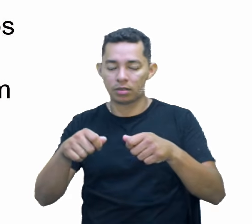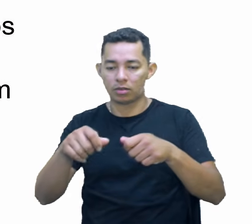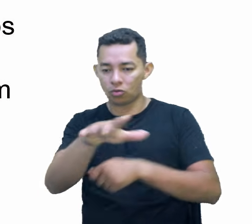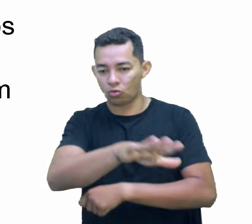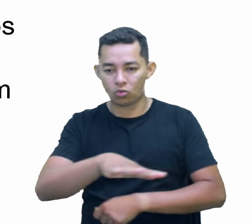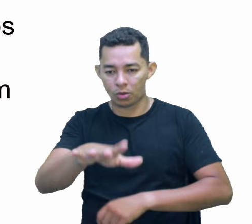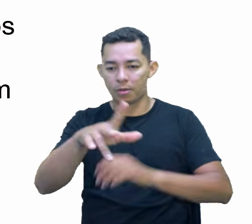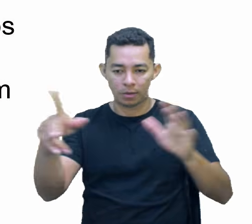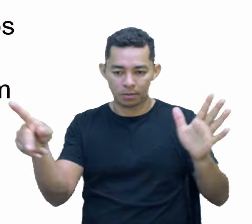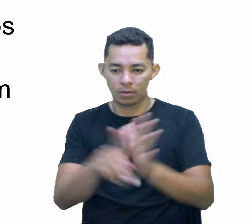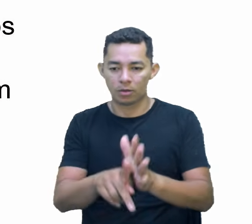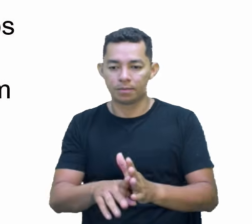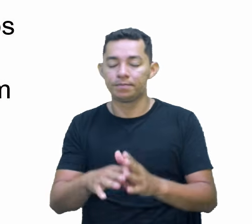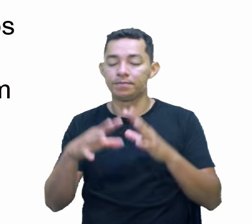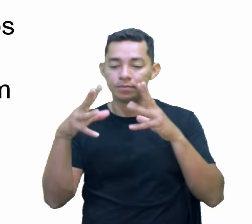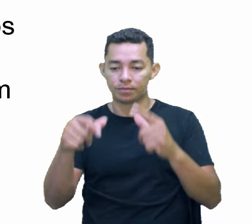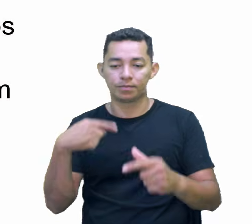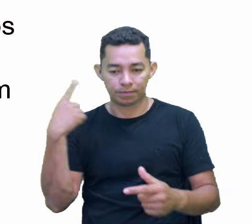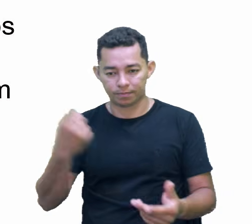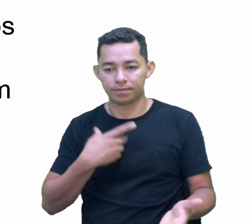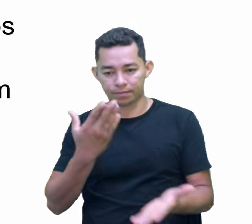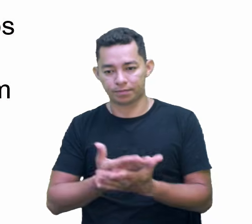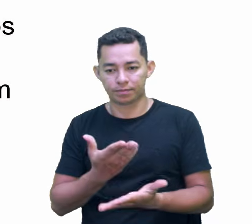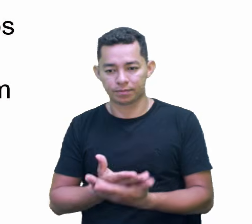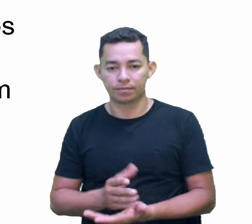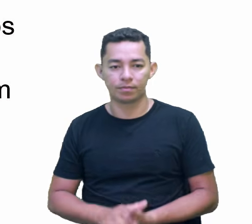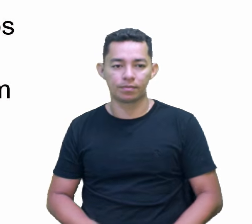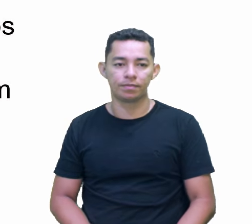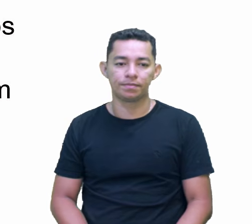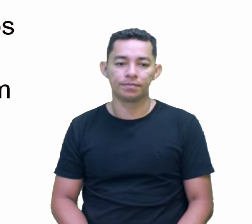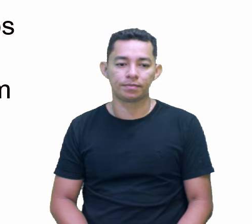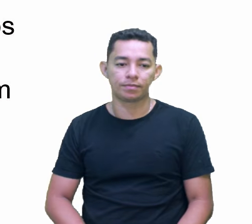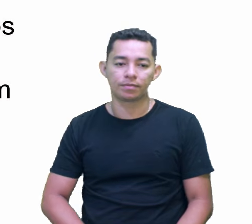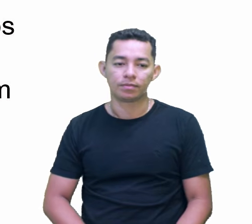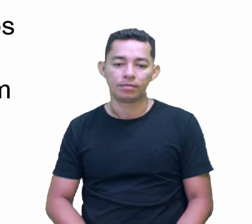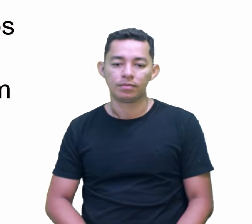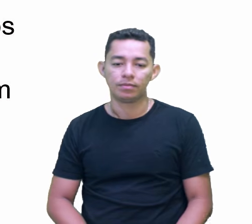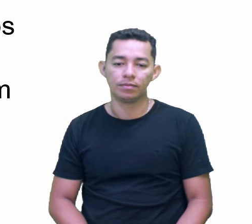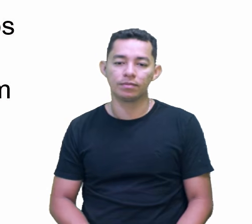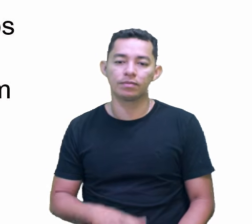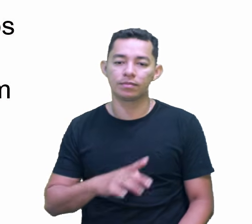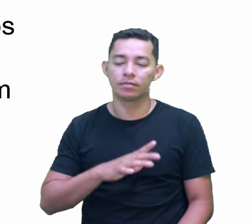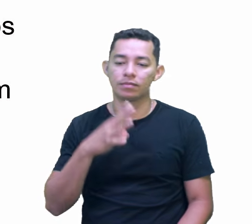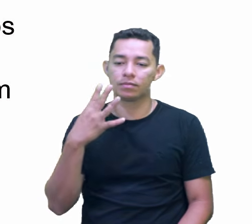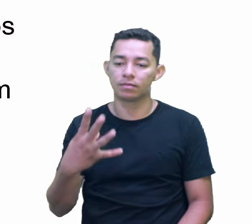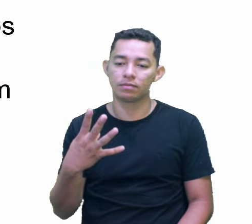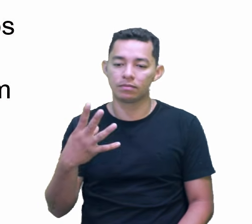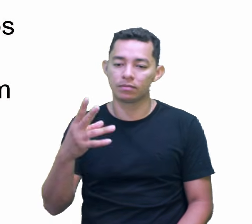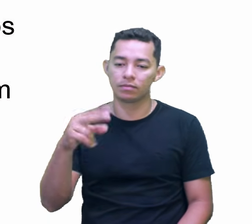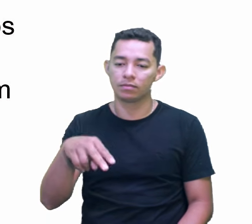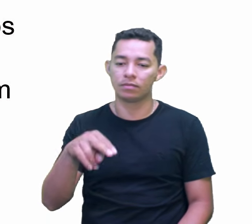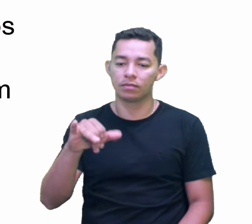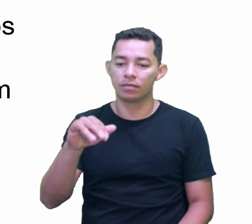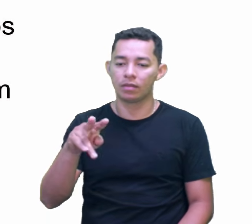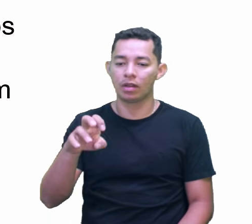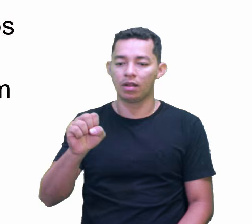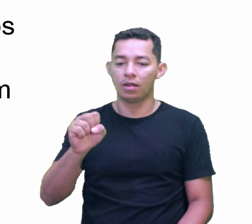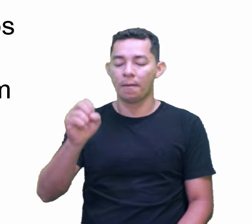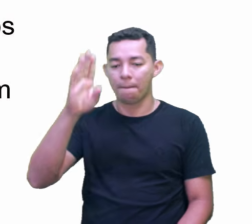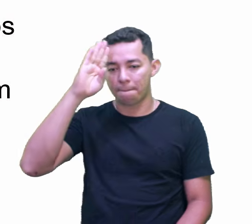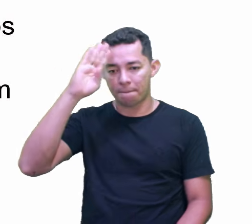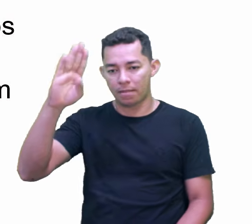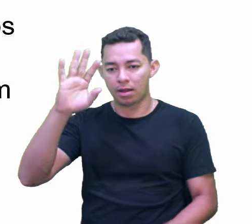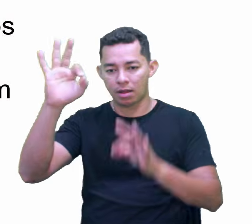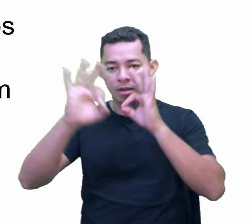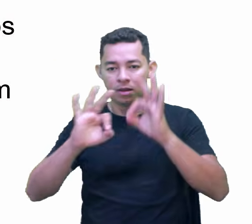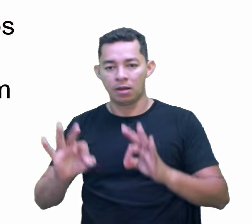Né? Tudo isso é estudado na ecologia. Então, ela vai se basear em 4 níveis principais de organização,